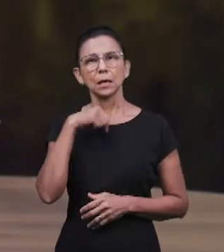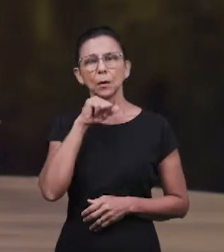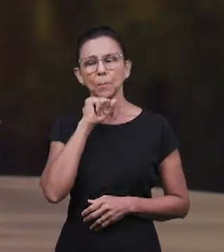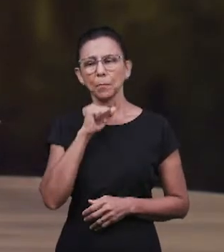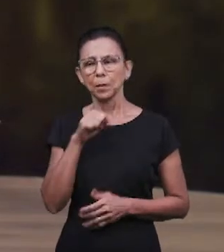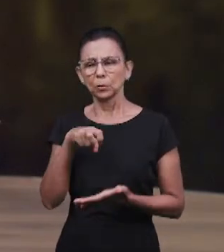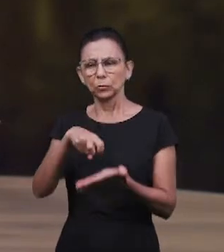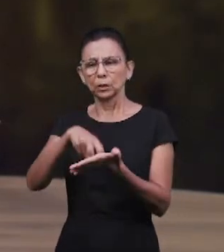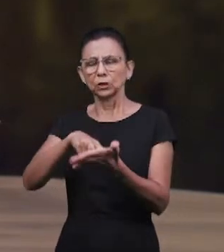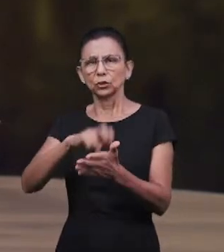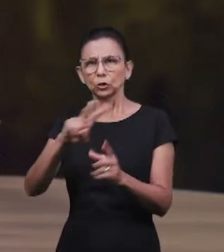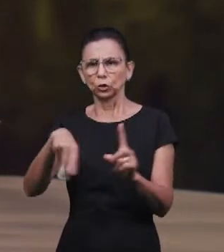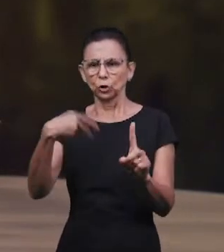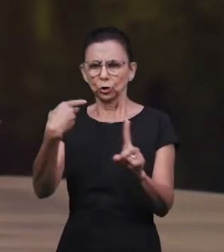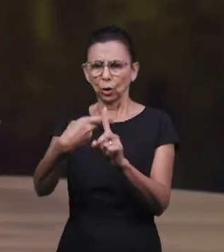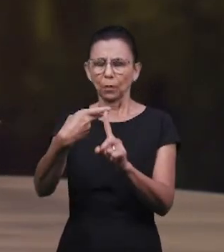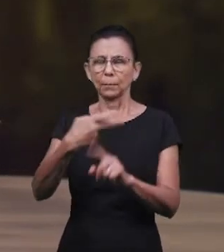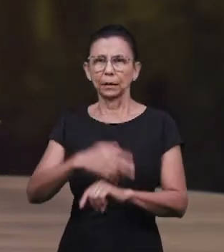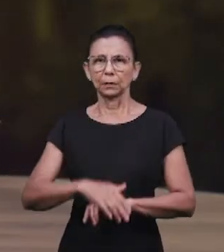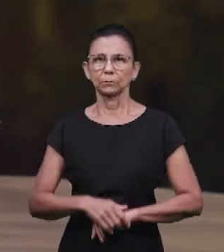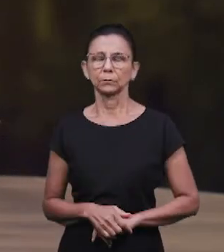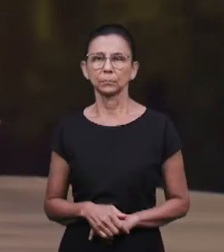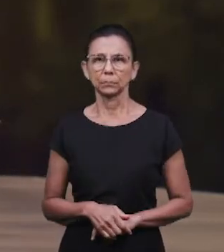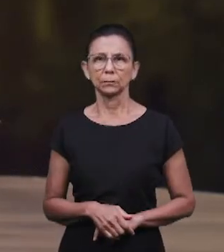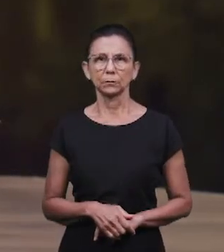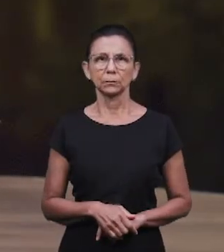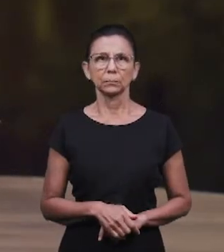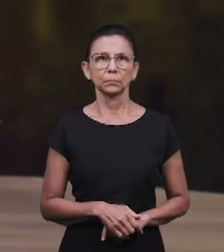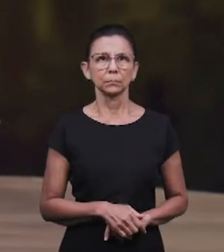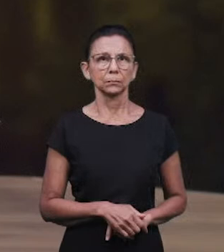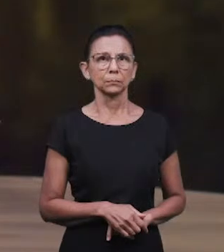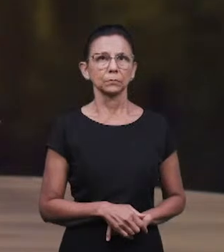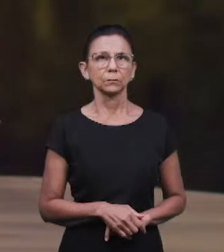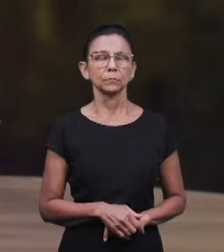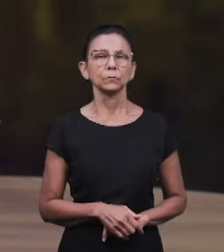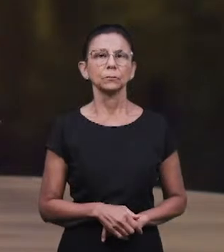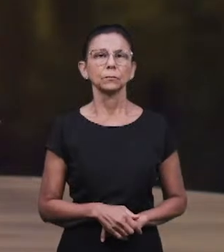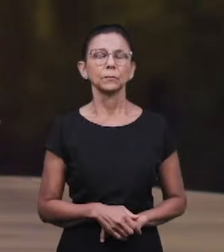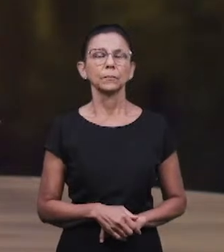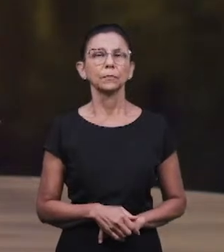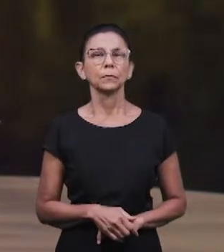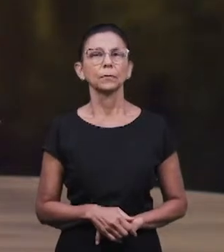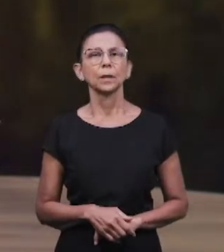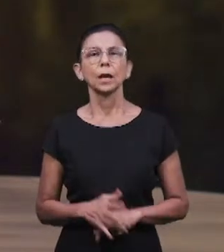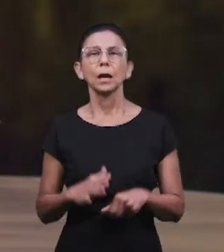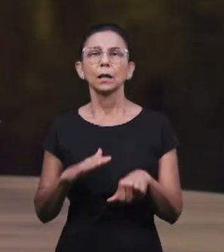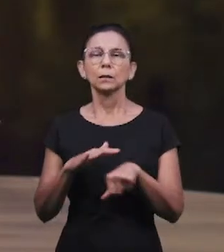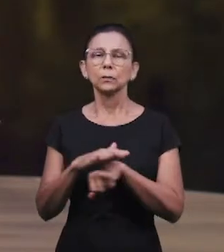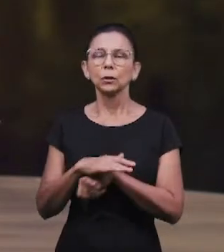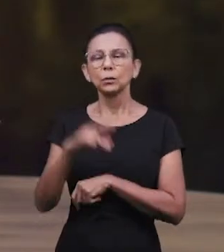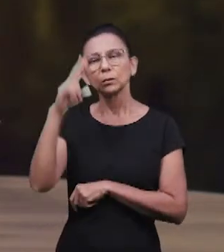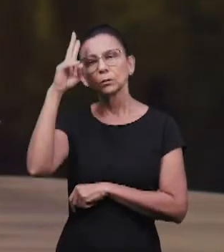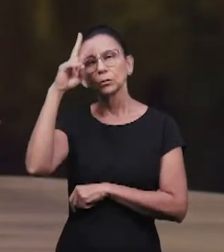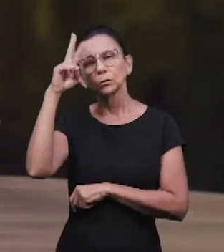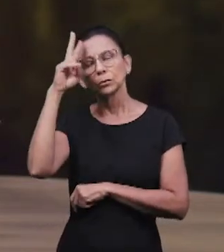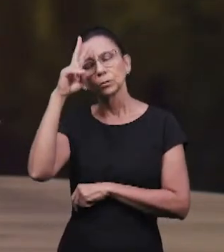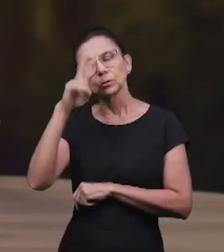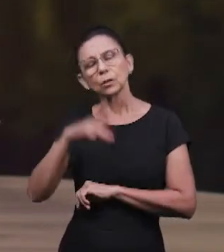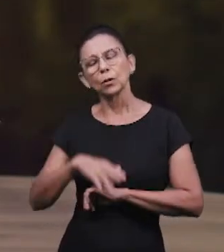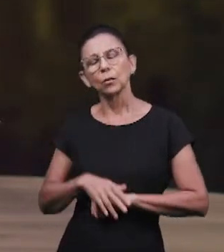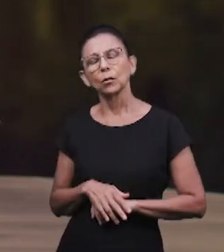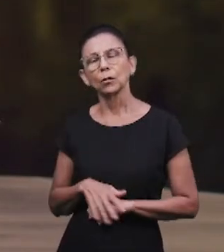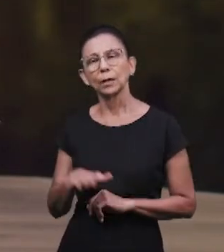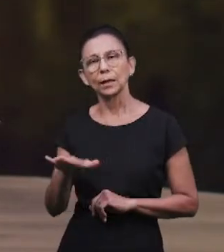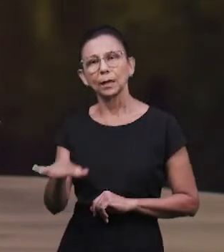Tenho conversado com mães que jejuam e oram. À noite, a mãe ainda conta uma história.